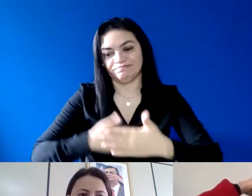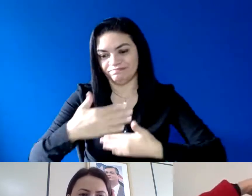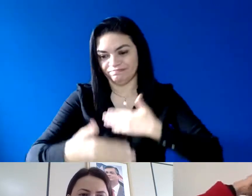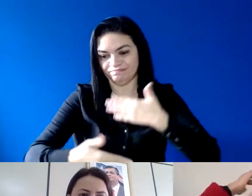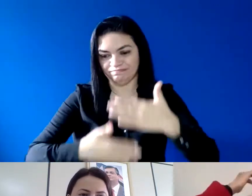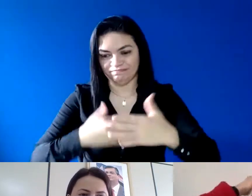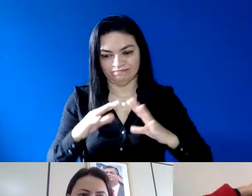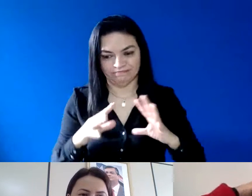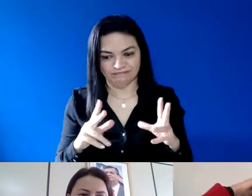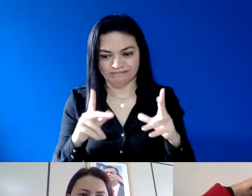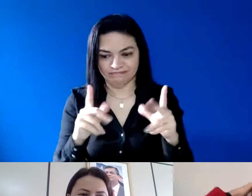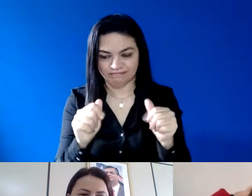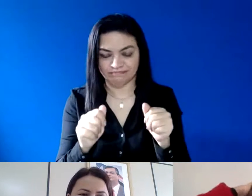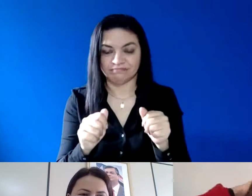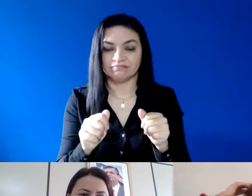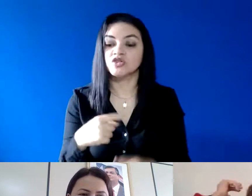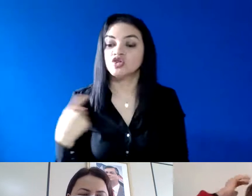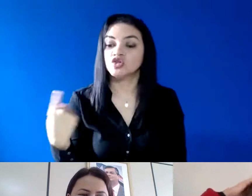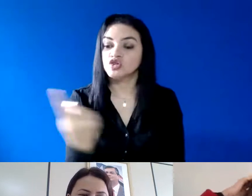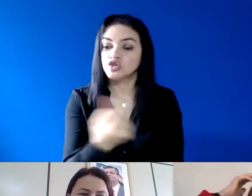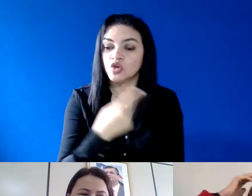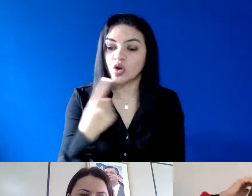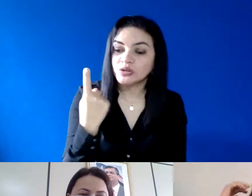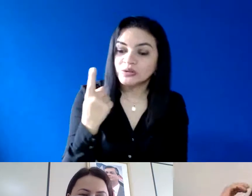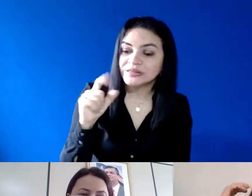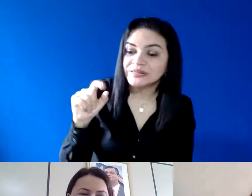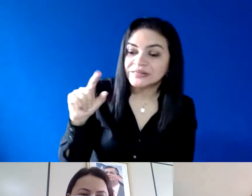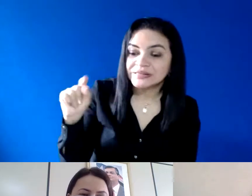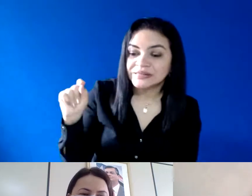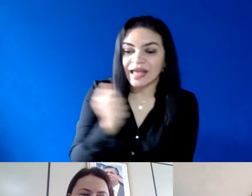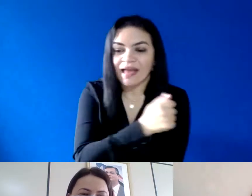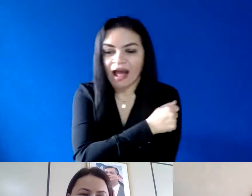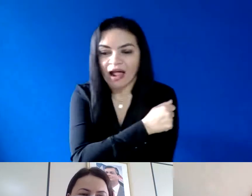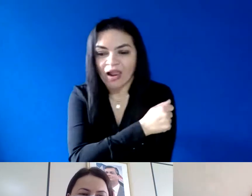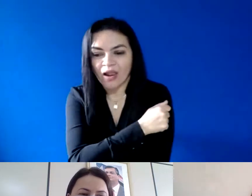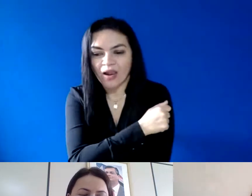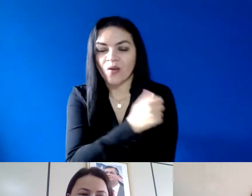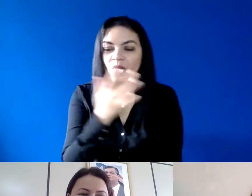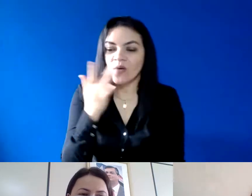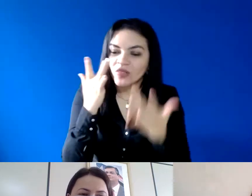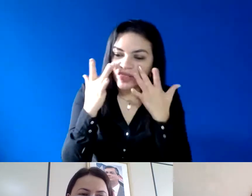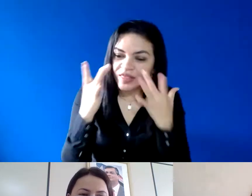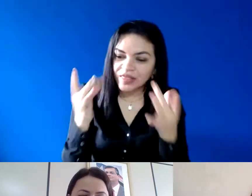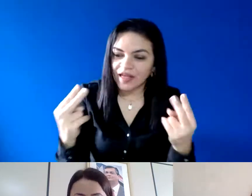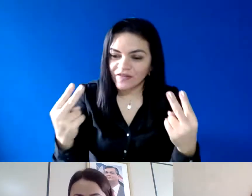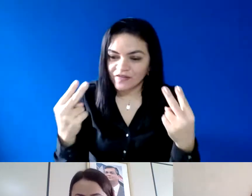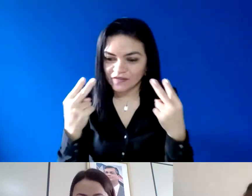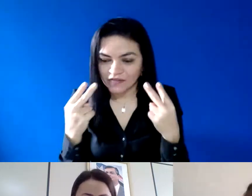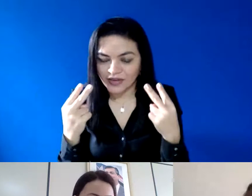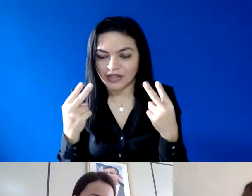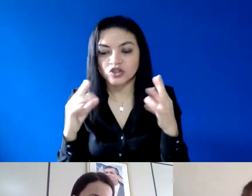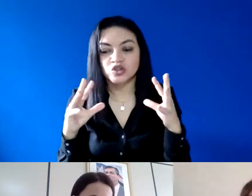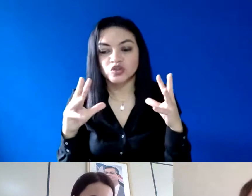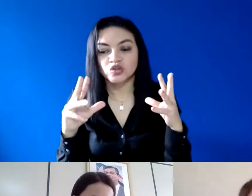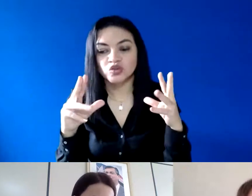Os nossos 100 alunos que estão nos assistindo e todo o público em geral, todos eles,